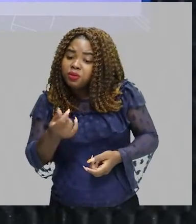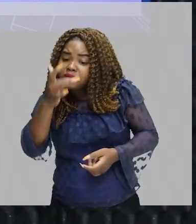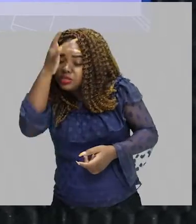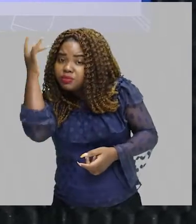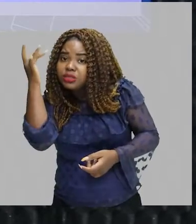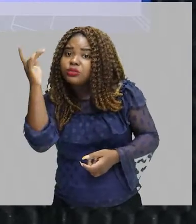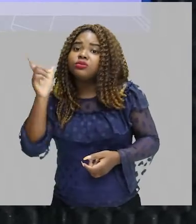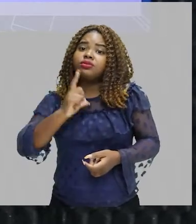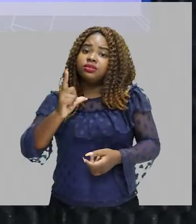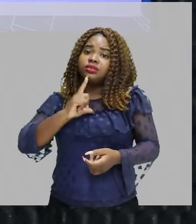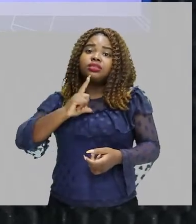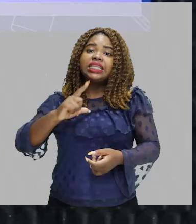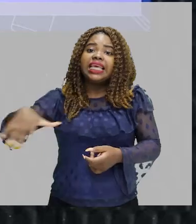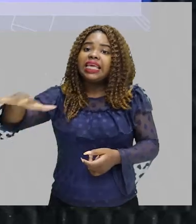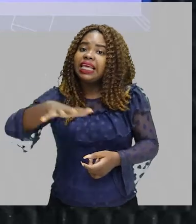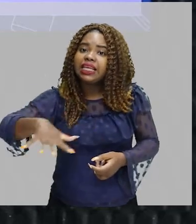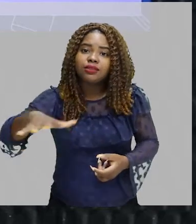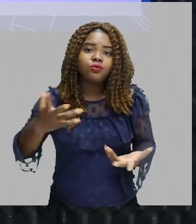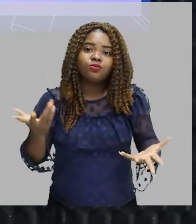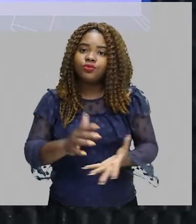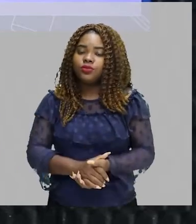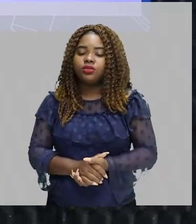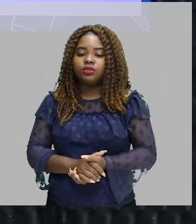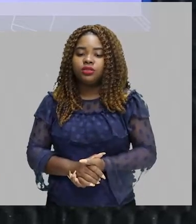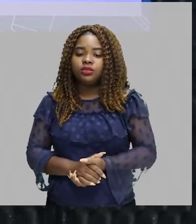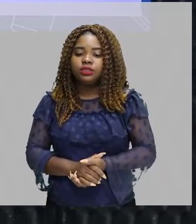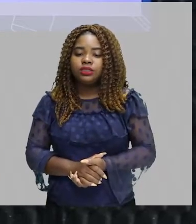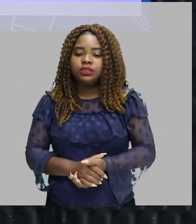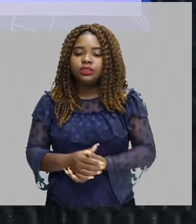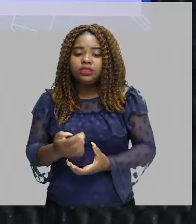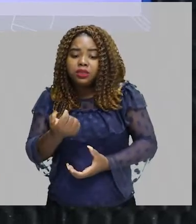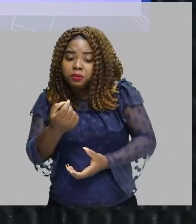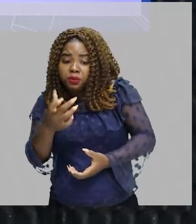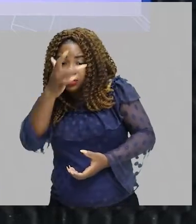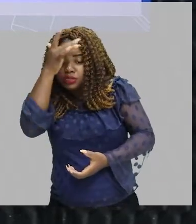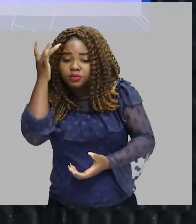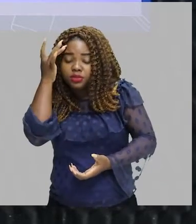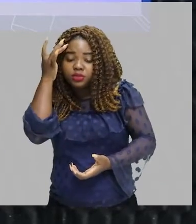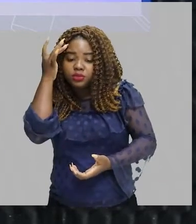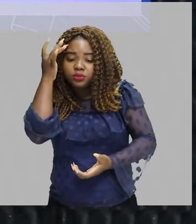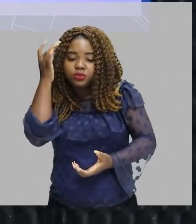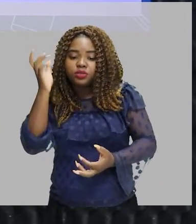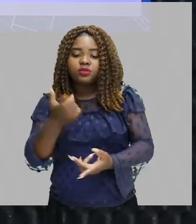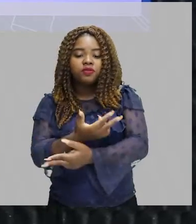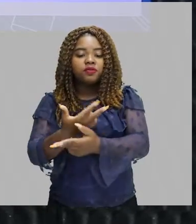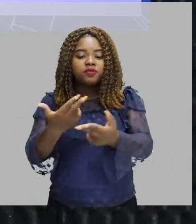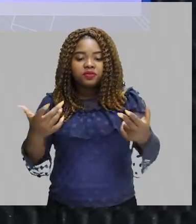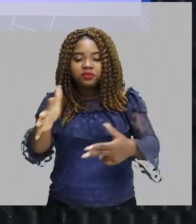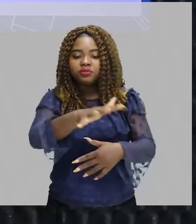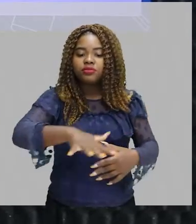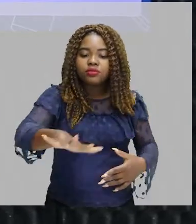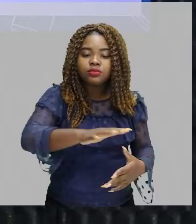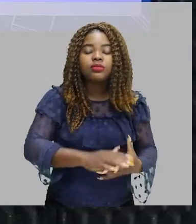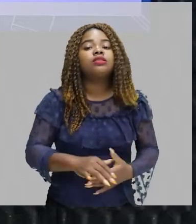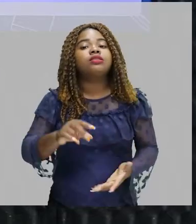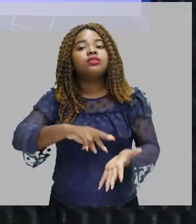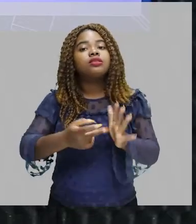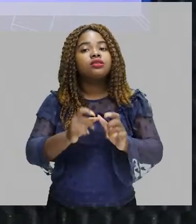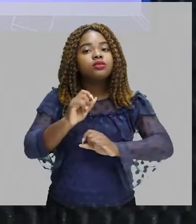porque se tu tem pouca gente com muita terra, significa que tu vai ter muita gente sem um espaço para